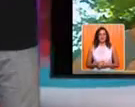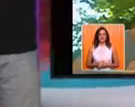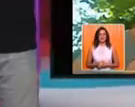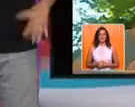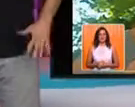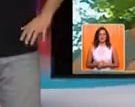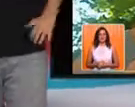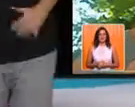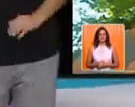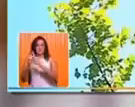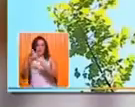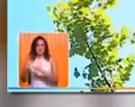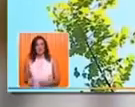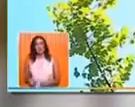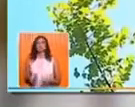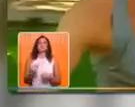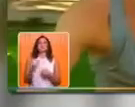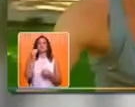cabeça de